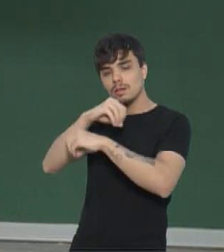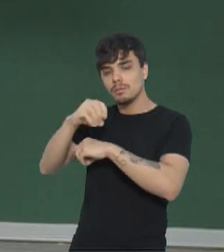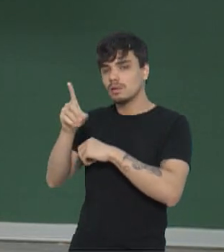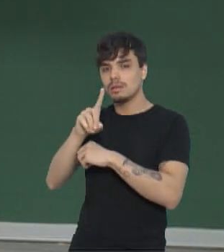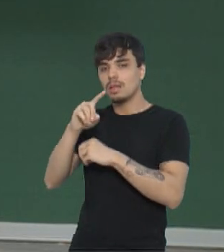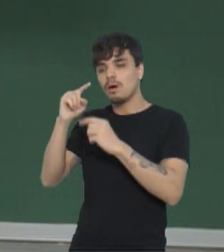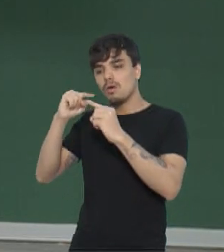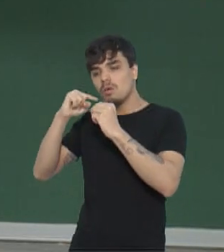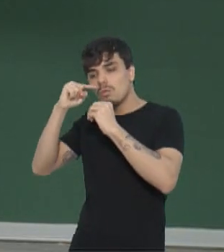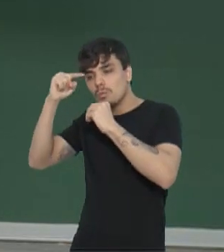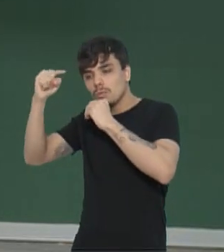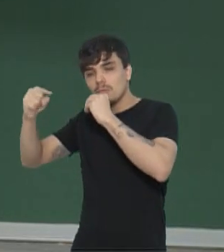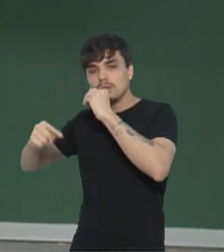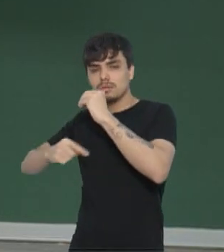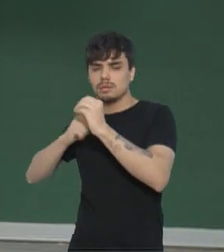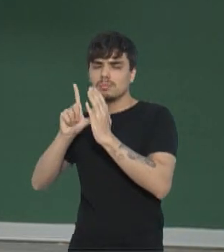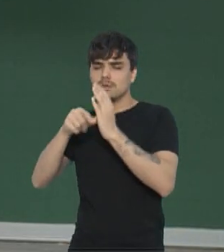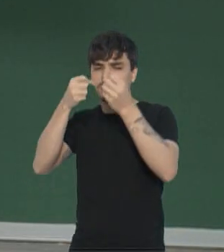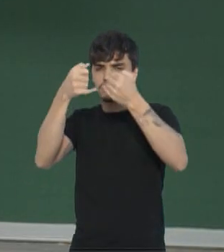na sequência.